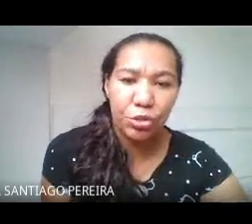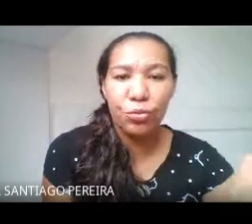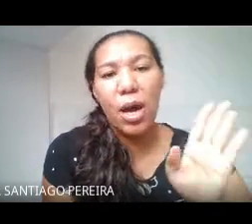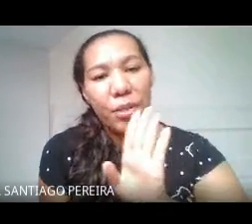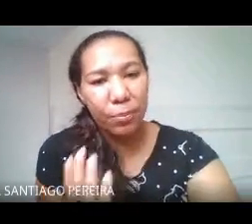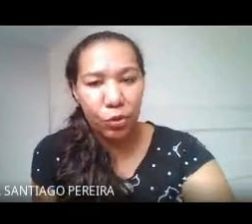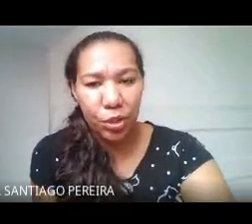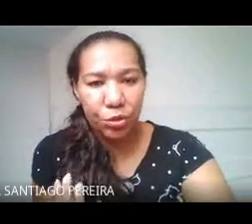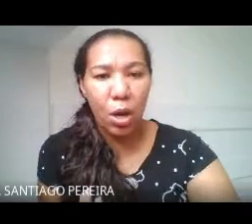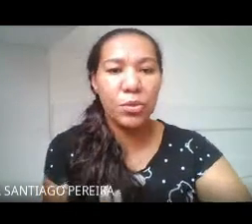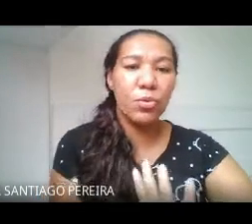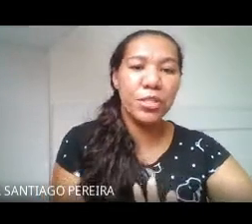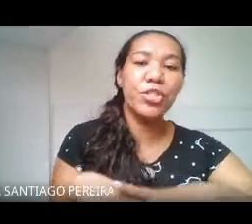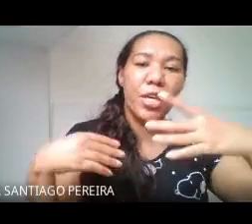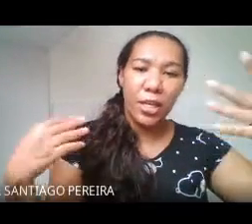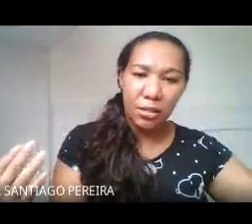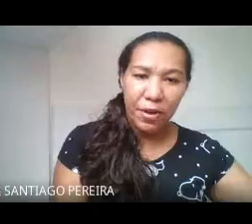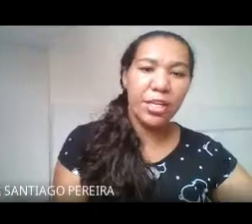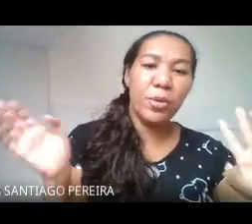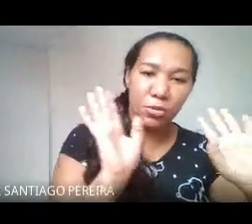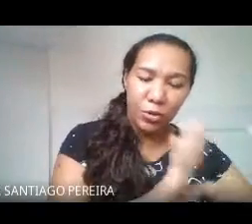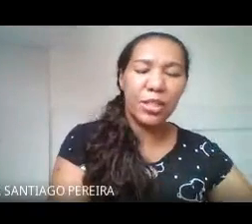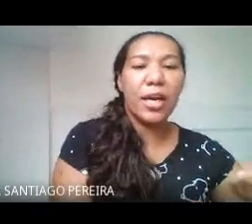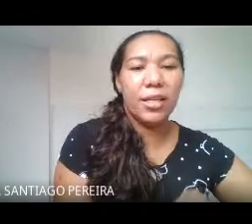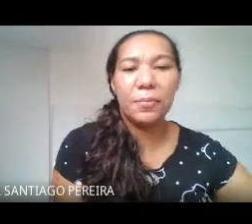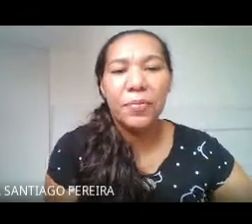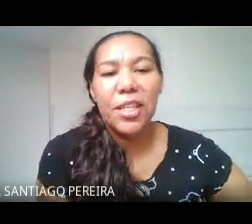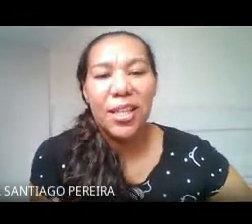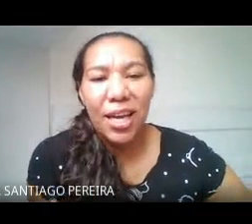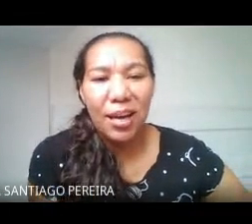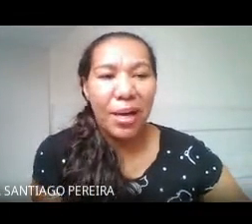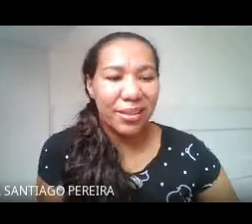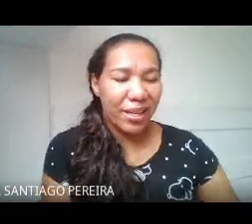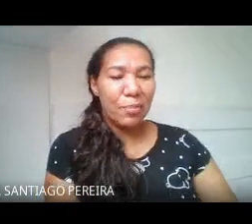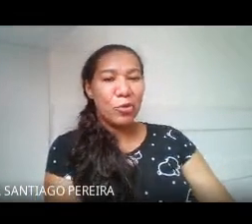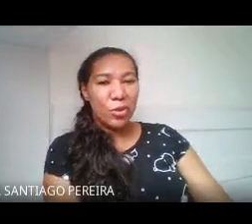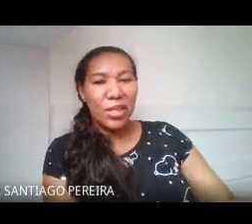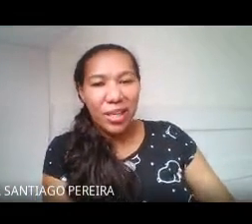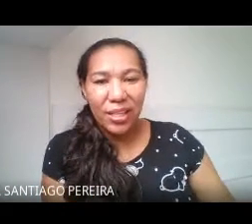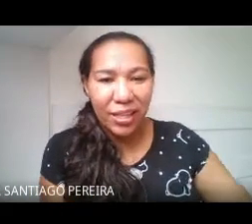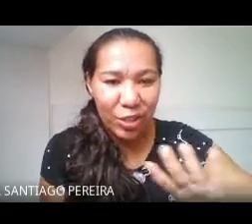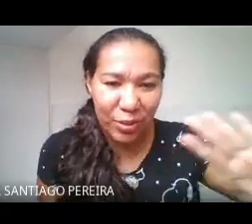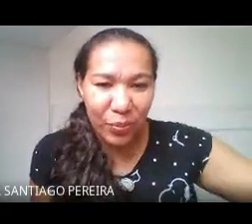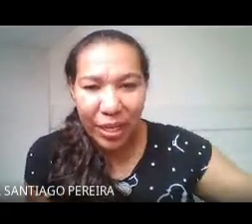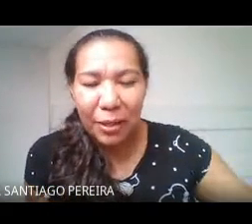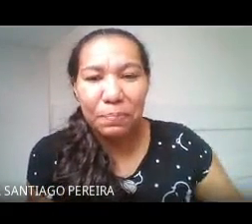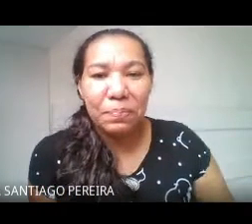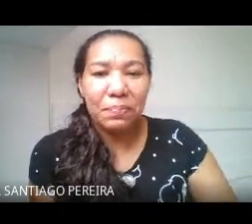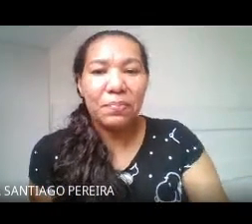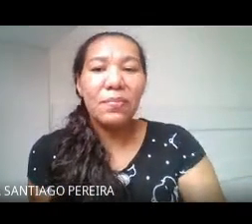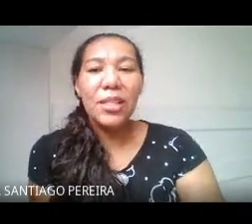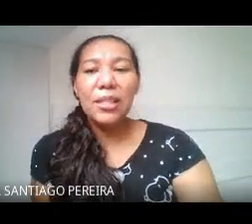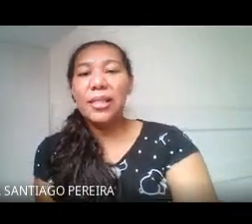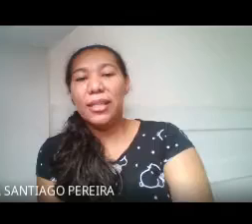Gênero textual e tipologia textual são coisas diferentes, mas eu não vou entrar aqui na matéria da professora Edilene, né? Deixa isso com ela.